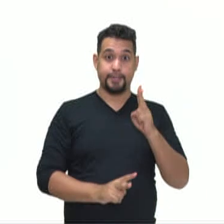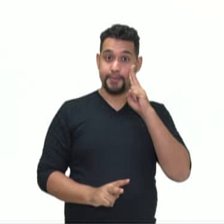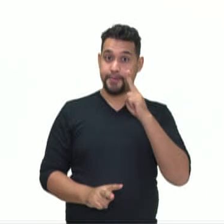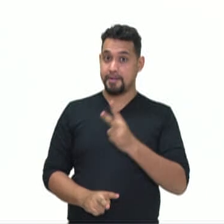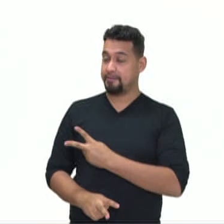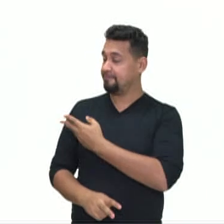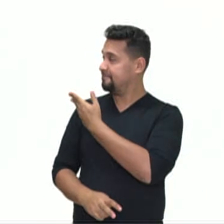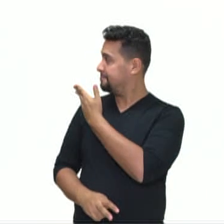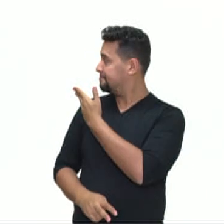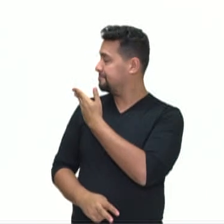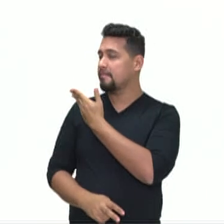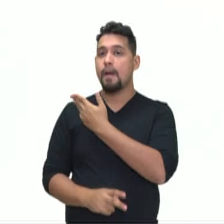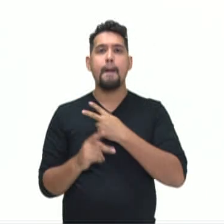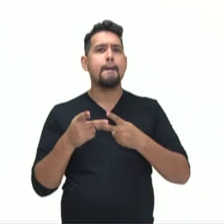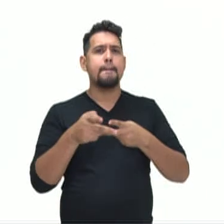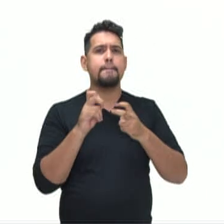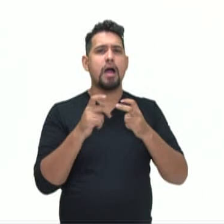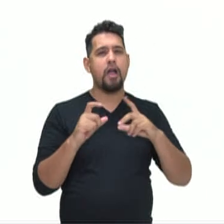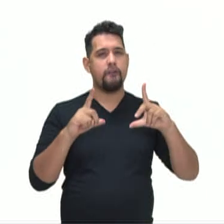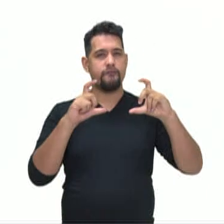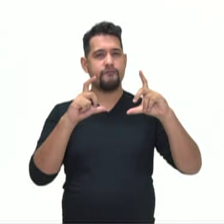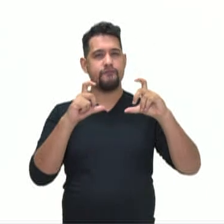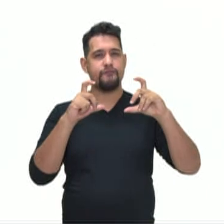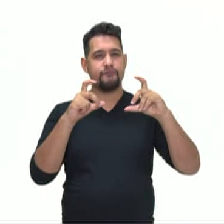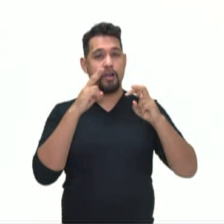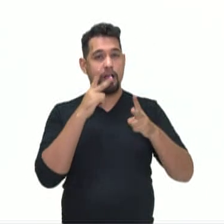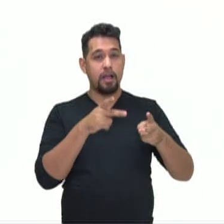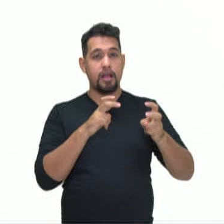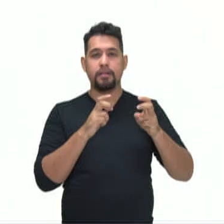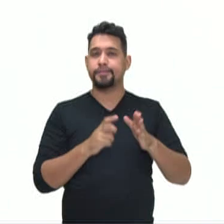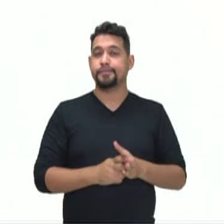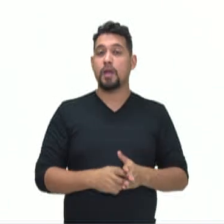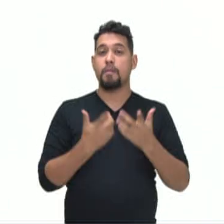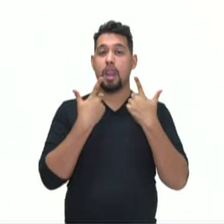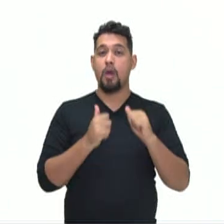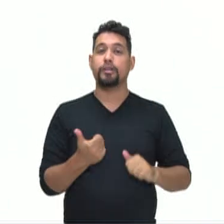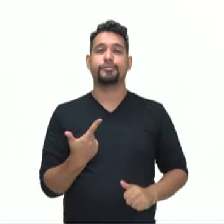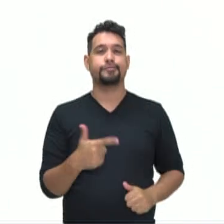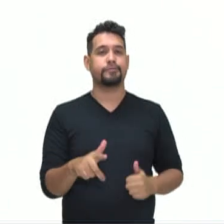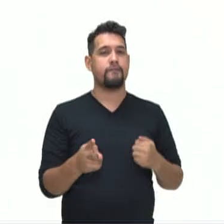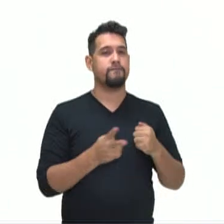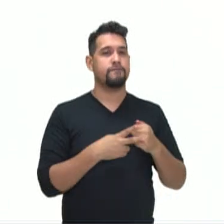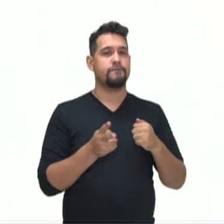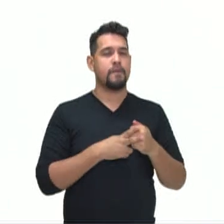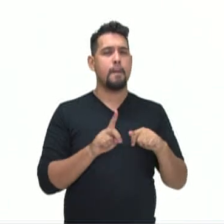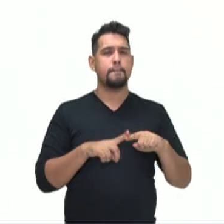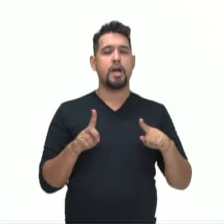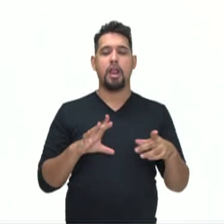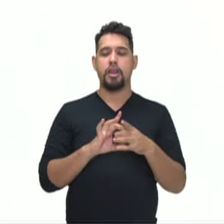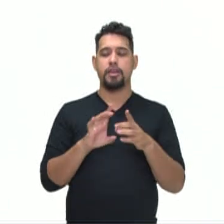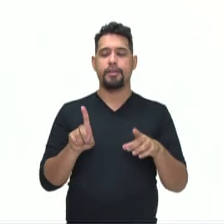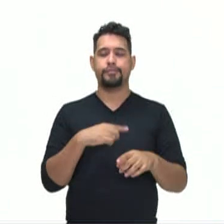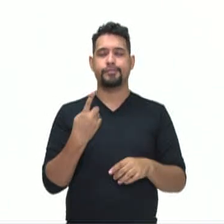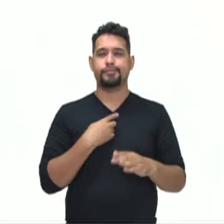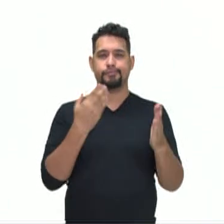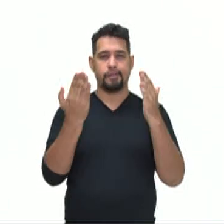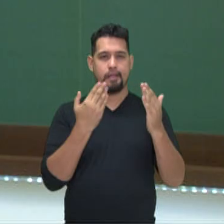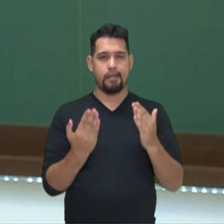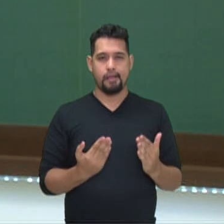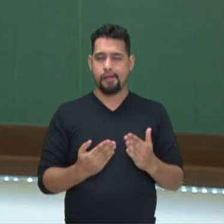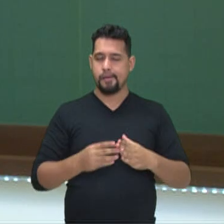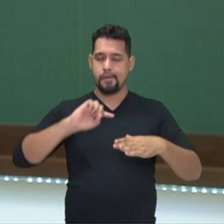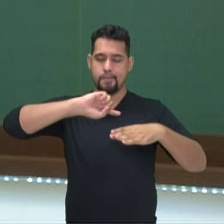slide. Observem essa imagem, né, que é uma linguagem não verbal, mas que ela nos permite fazer uma análise